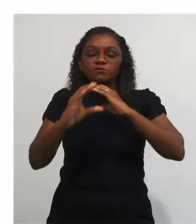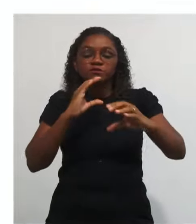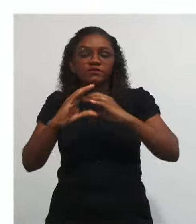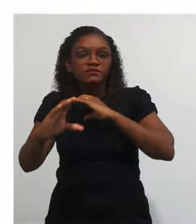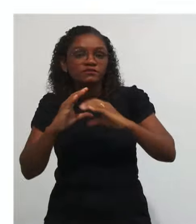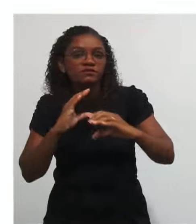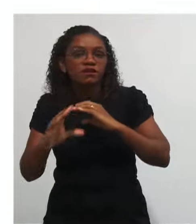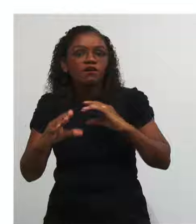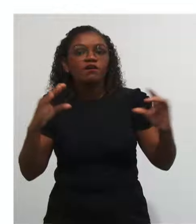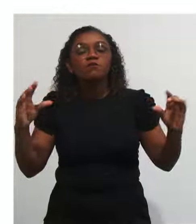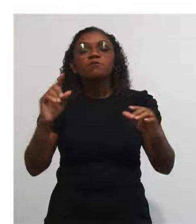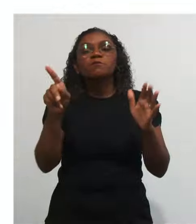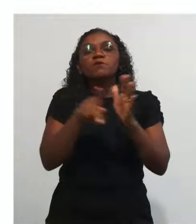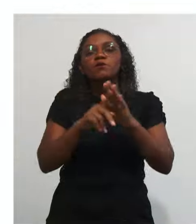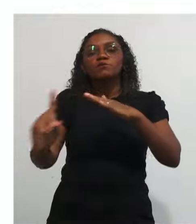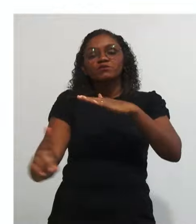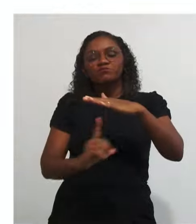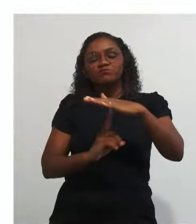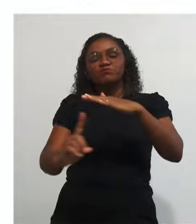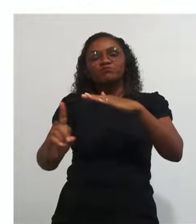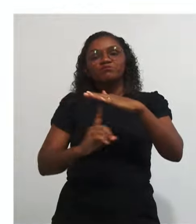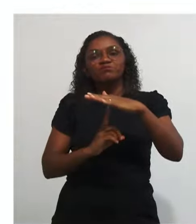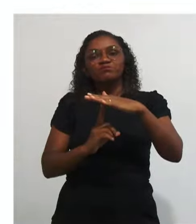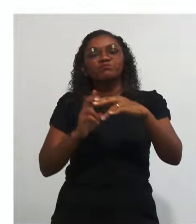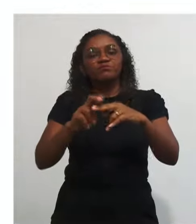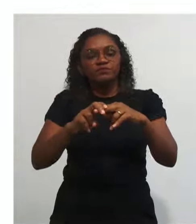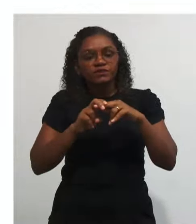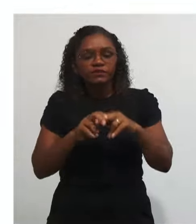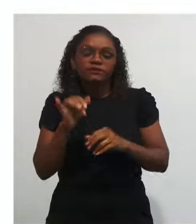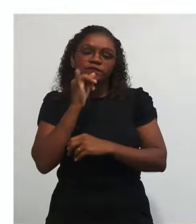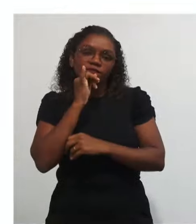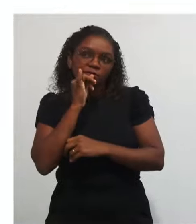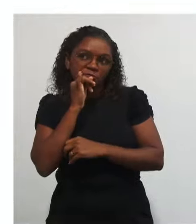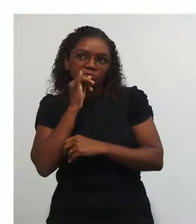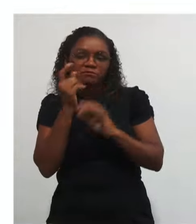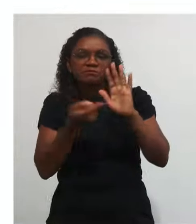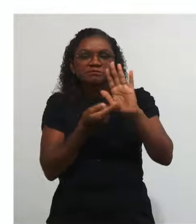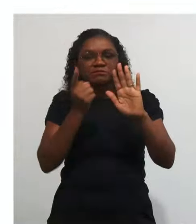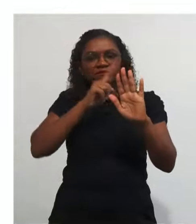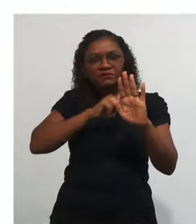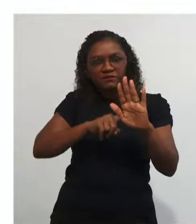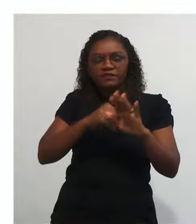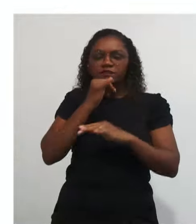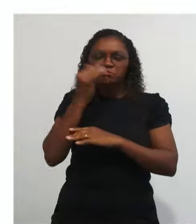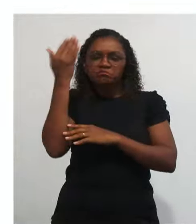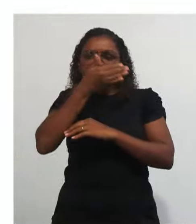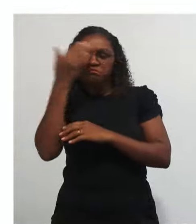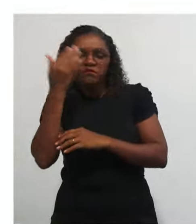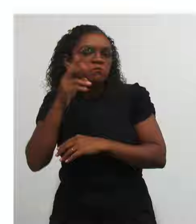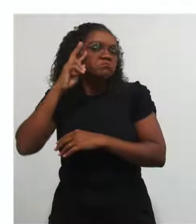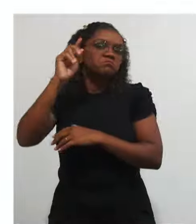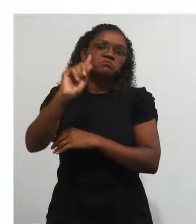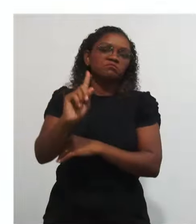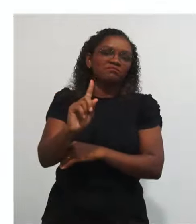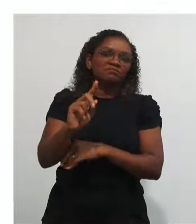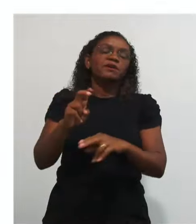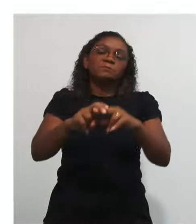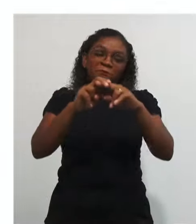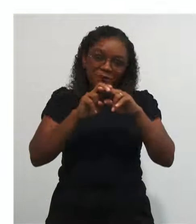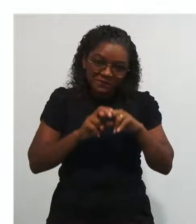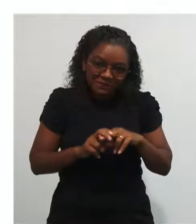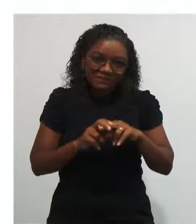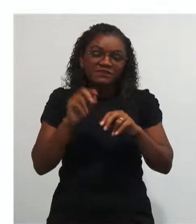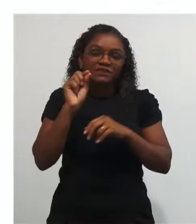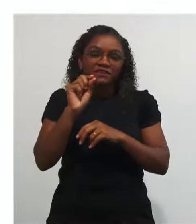clientes há um ditado popular que diz que quem não é visto não é lembrado certo Por isso o gerenciamento de redes